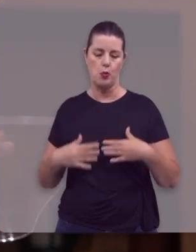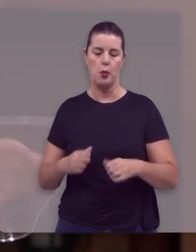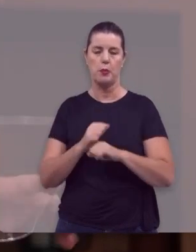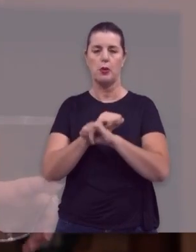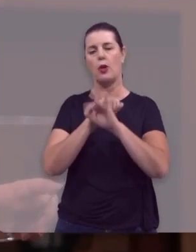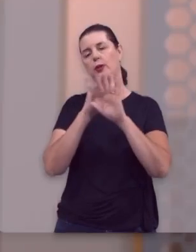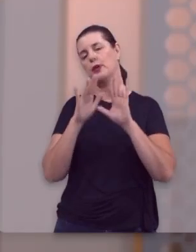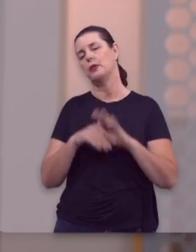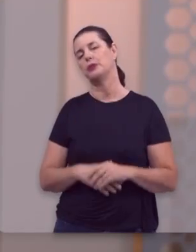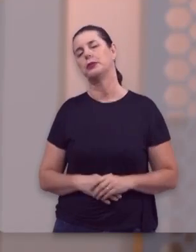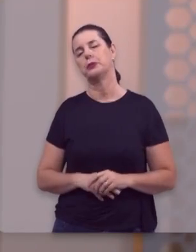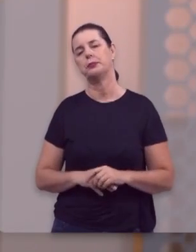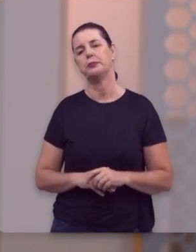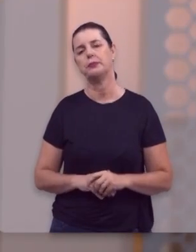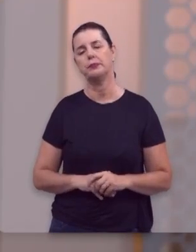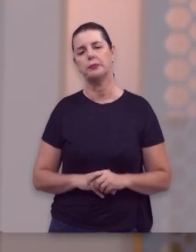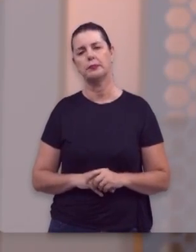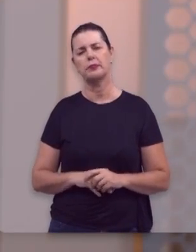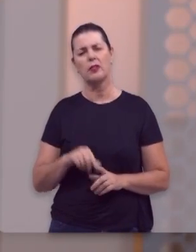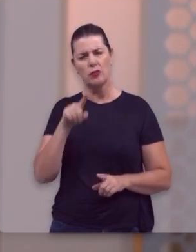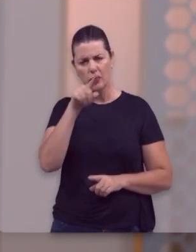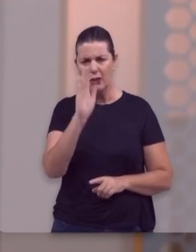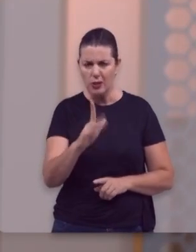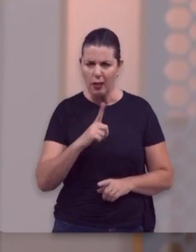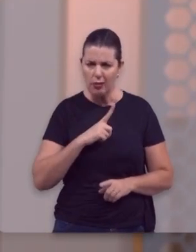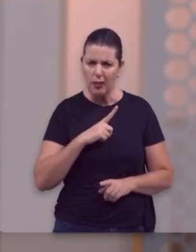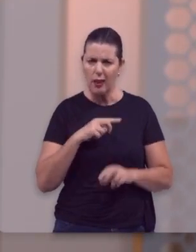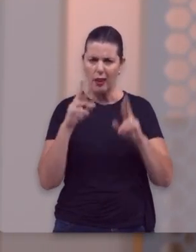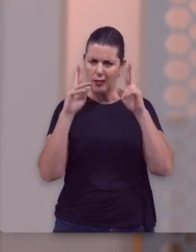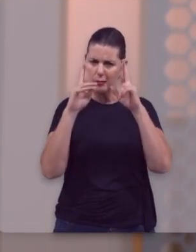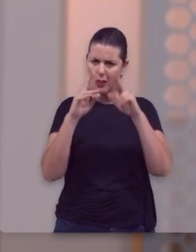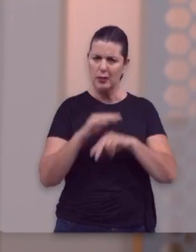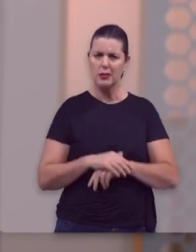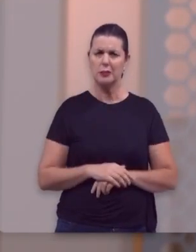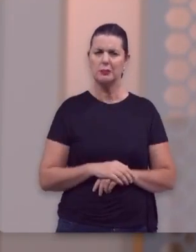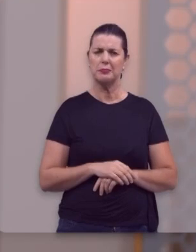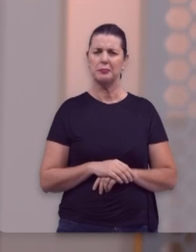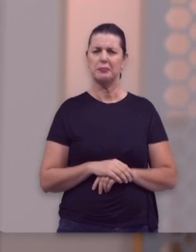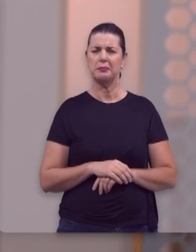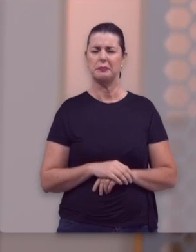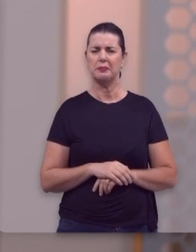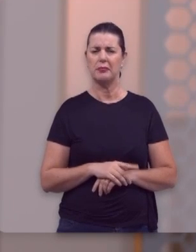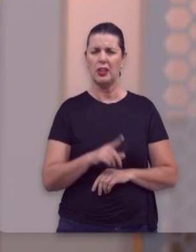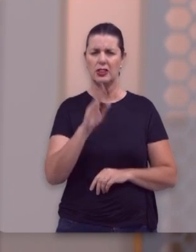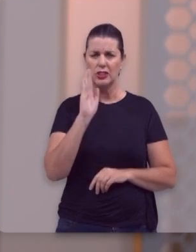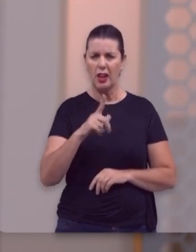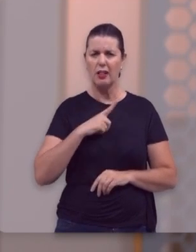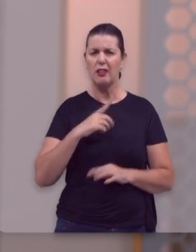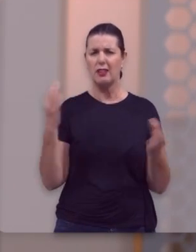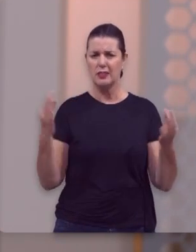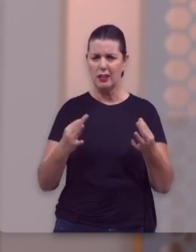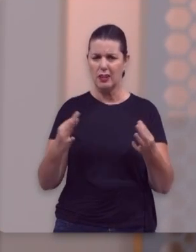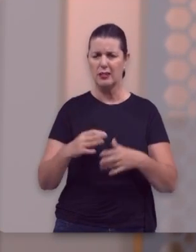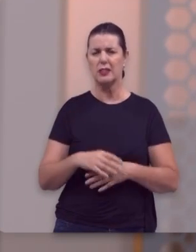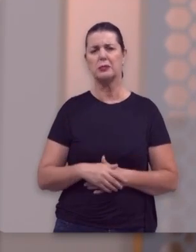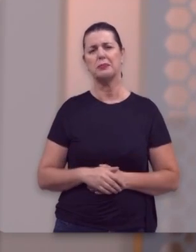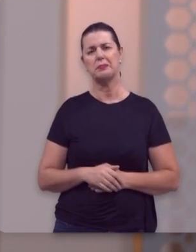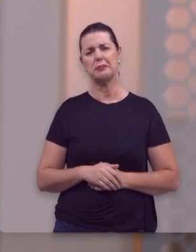glorioso. Você já tem esta viva esperança? Você já tem essa certeza?